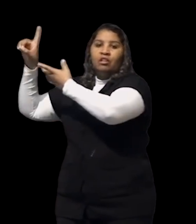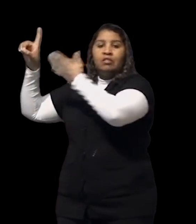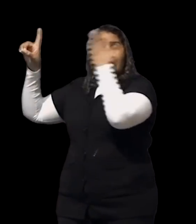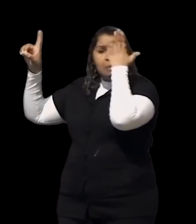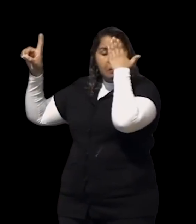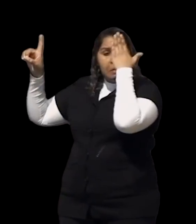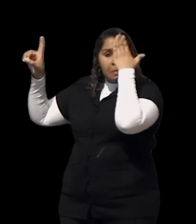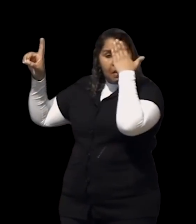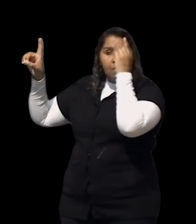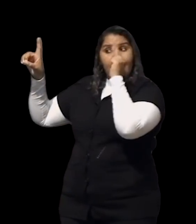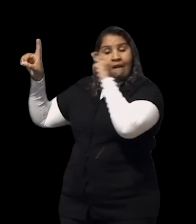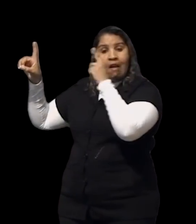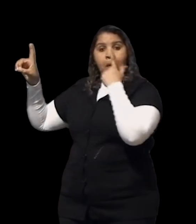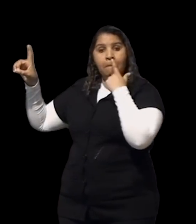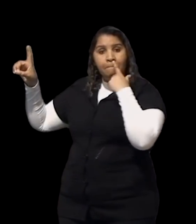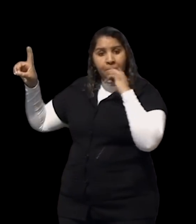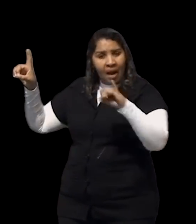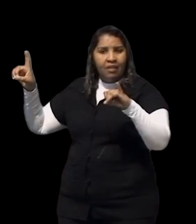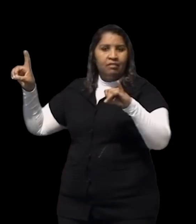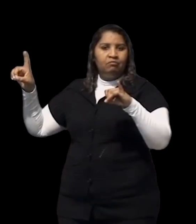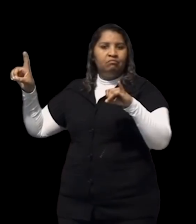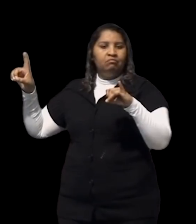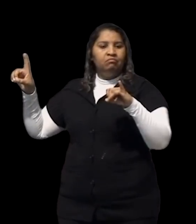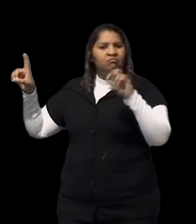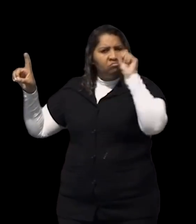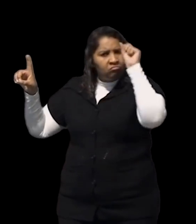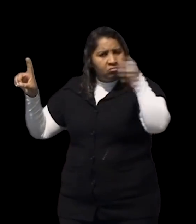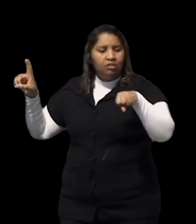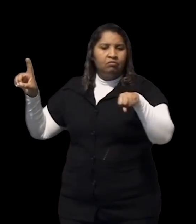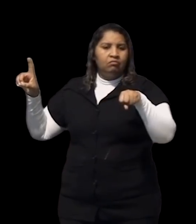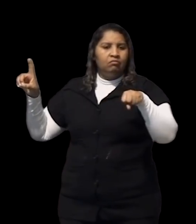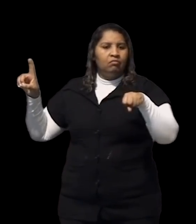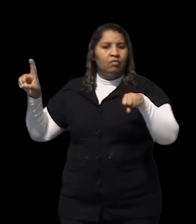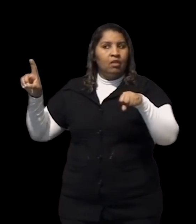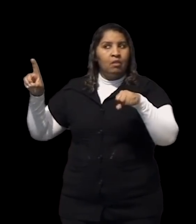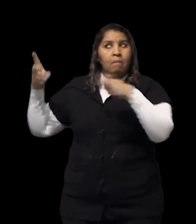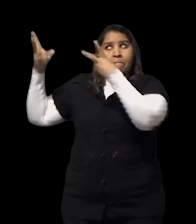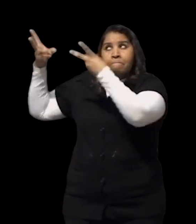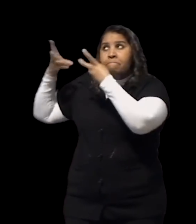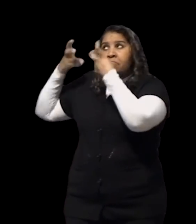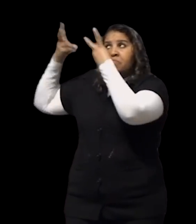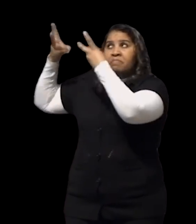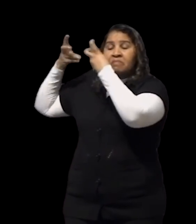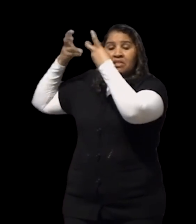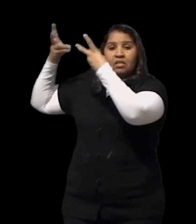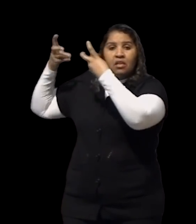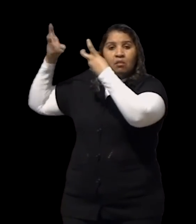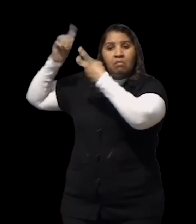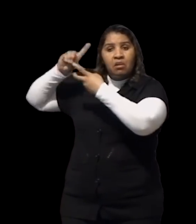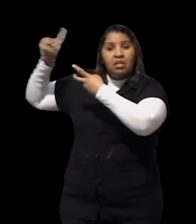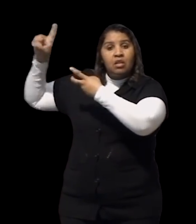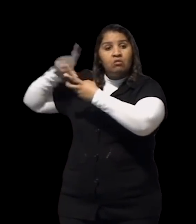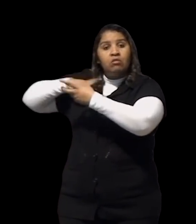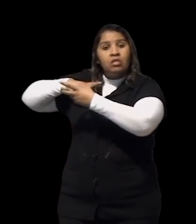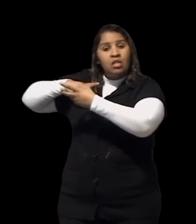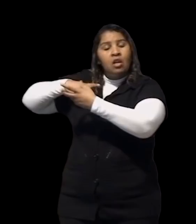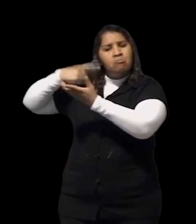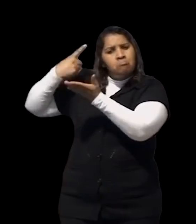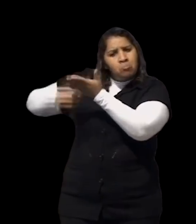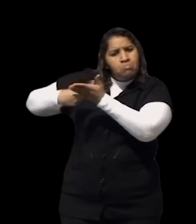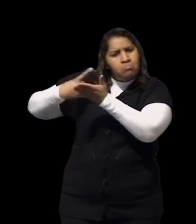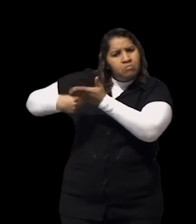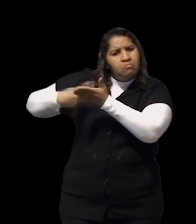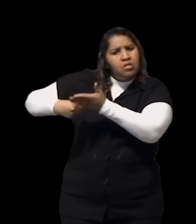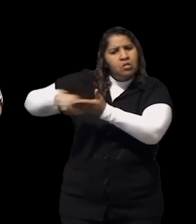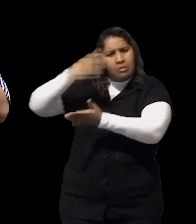pai na sua vida é que você perceba que Deus ele tem não só um compromisso de ser teu Deus e fazer o